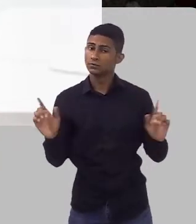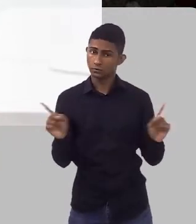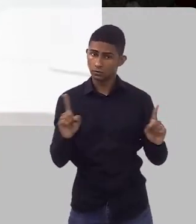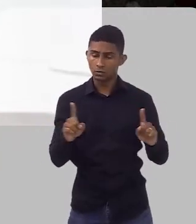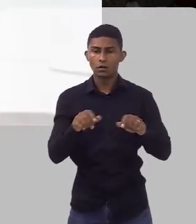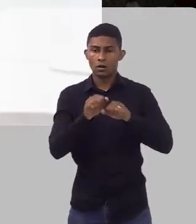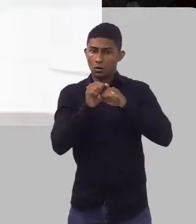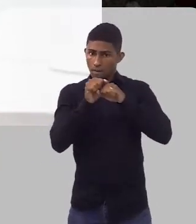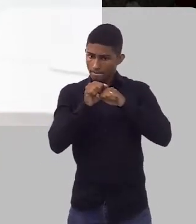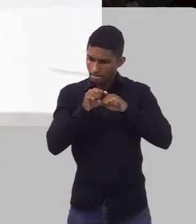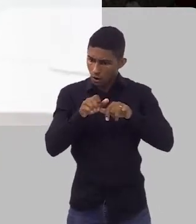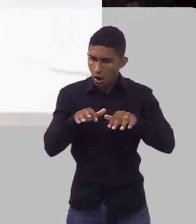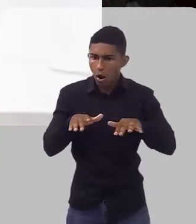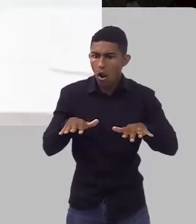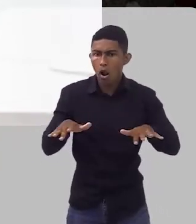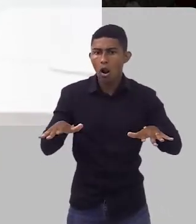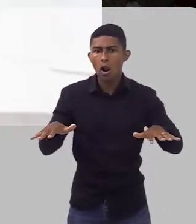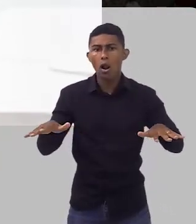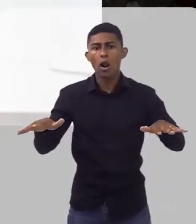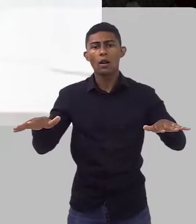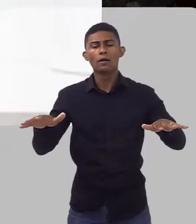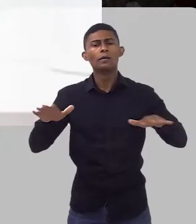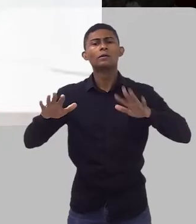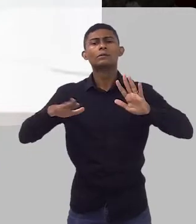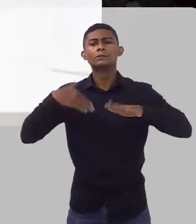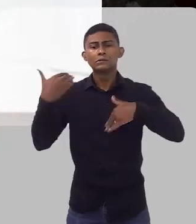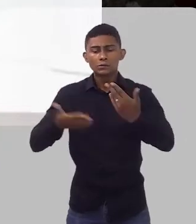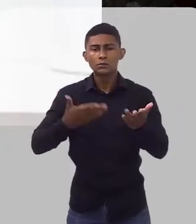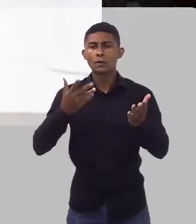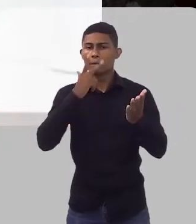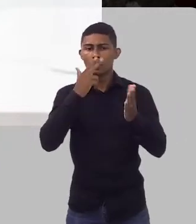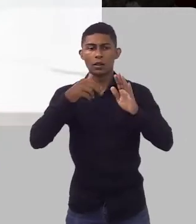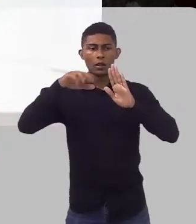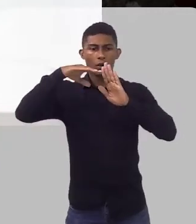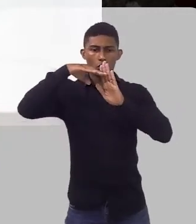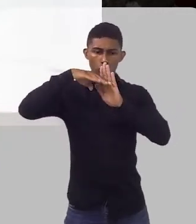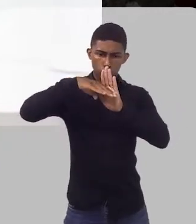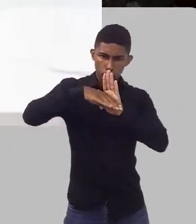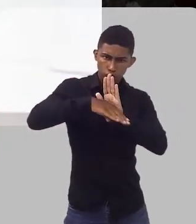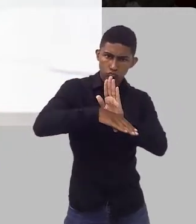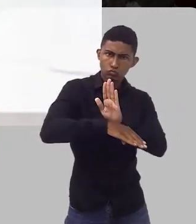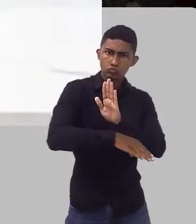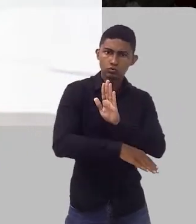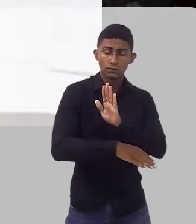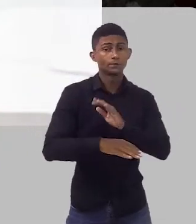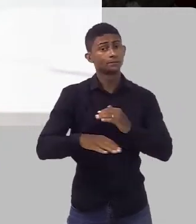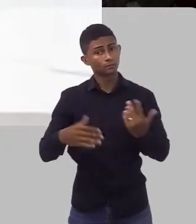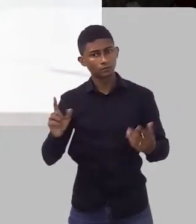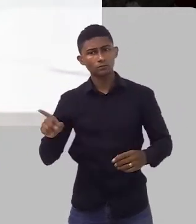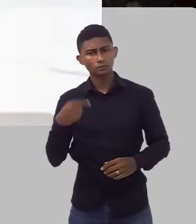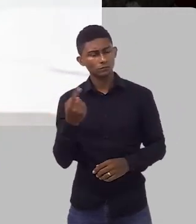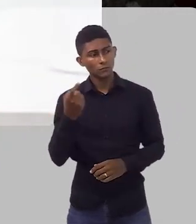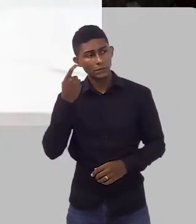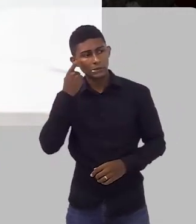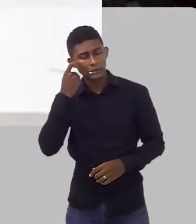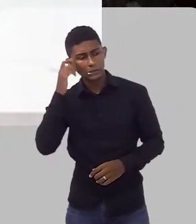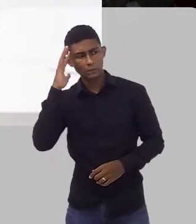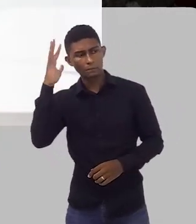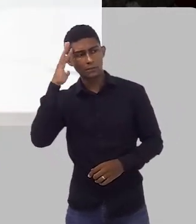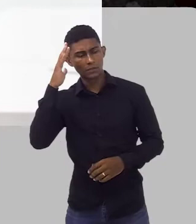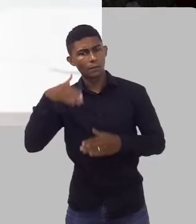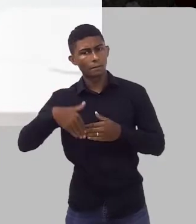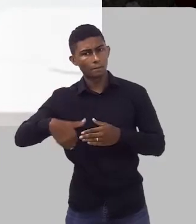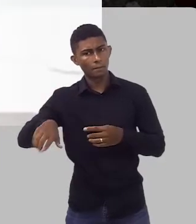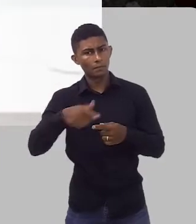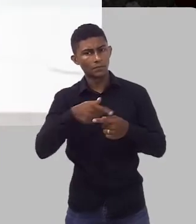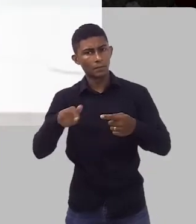indivíduos suscetíveis à variante e rapidamente decresce. Isso faz com que a gente espere, nas próximas semanas, um